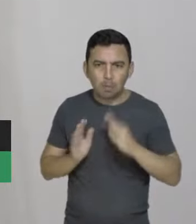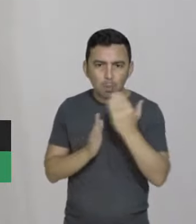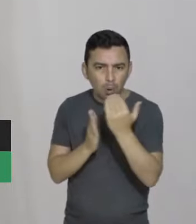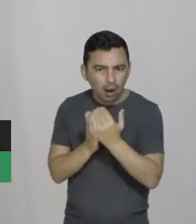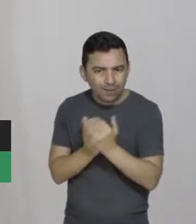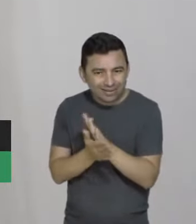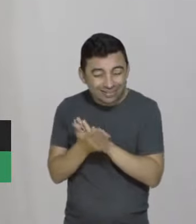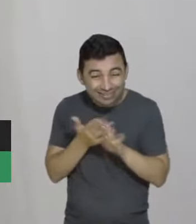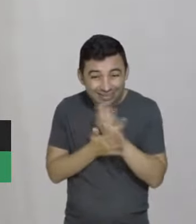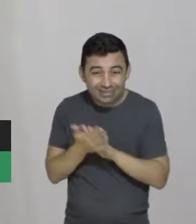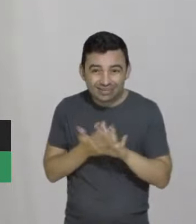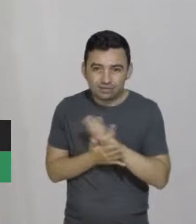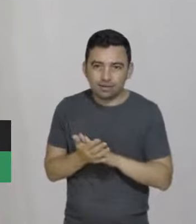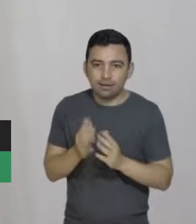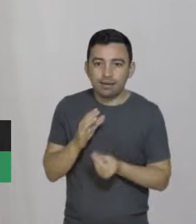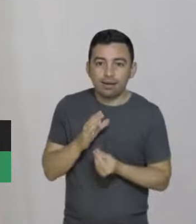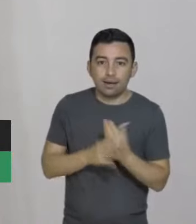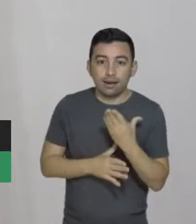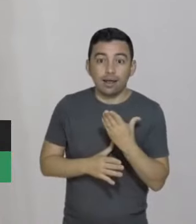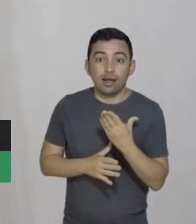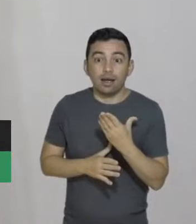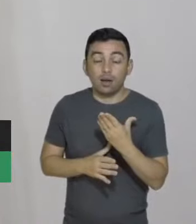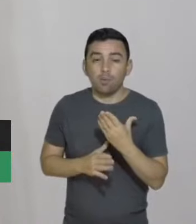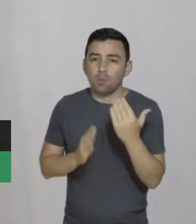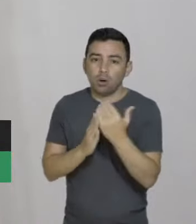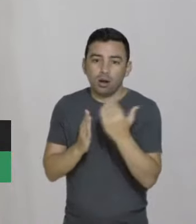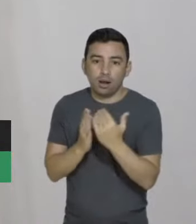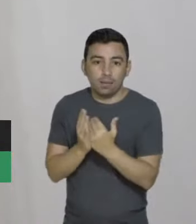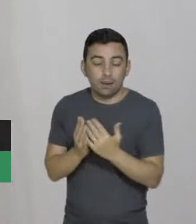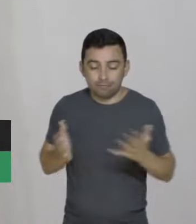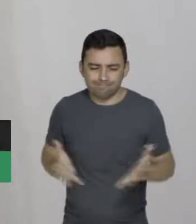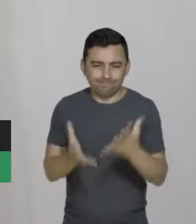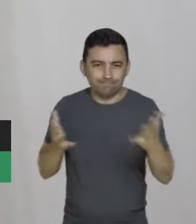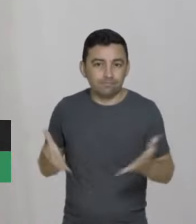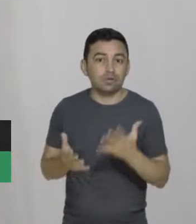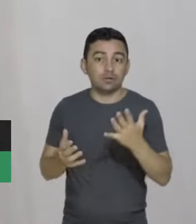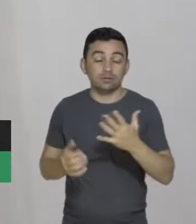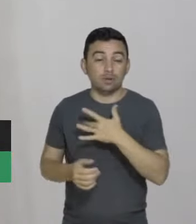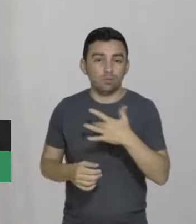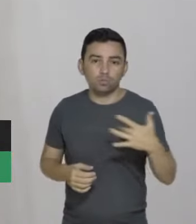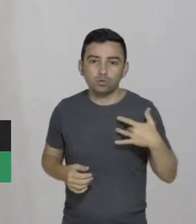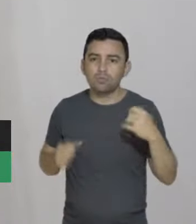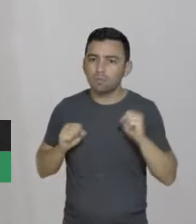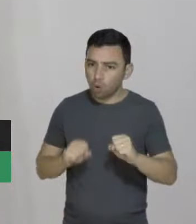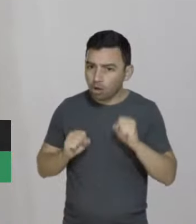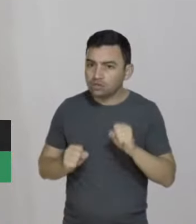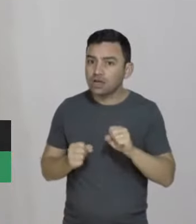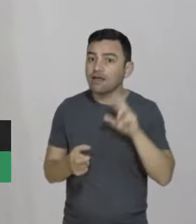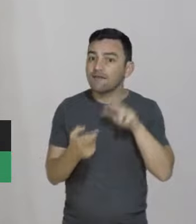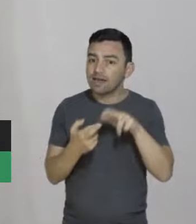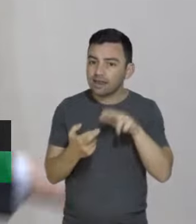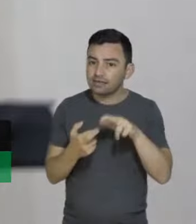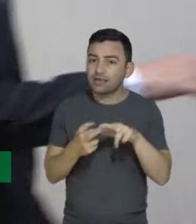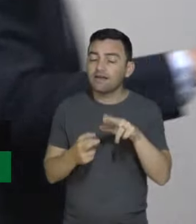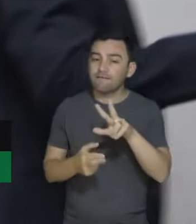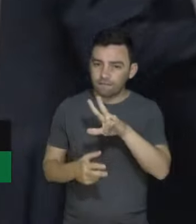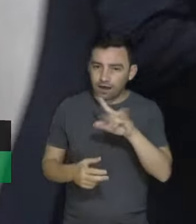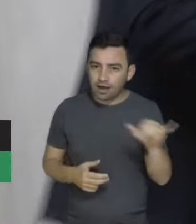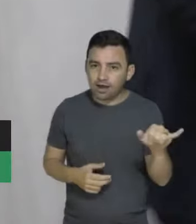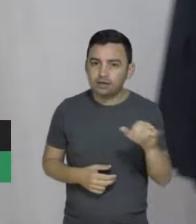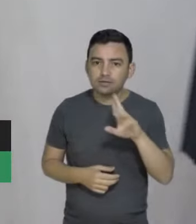aí criar o primeiro grande programa de promoção da saúde no Brasil. Nós podemos ser referência. Nós teremos resultados